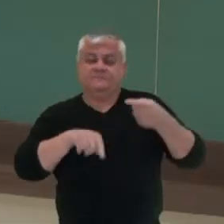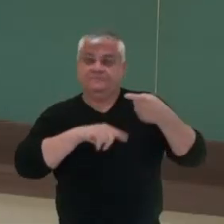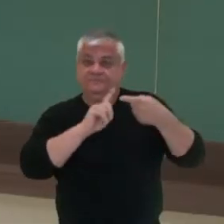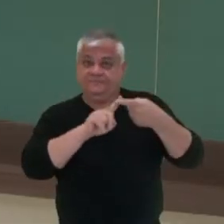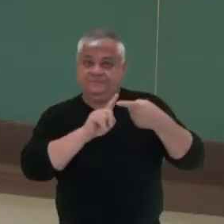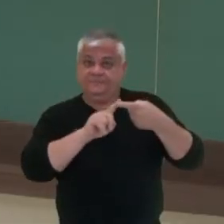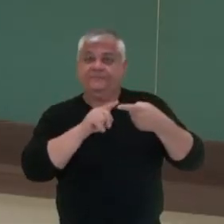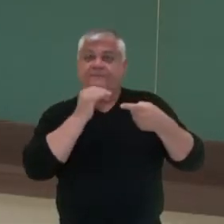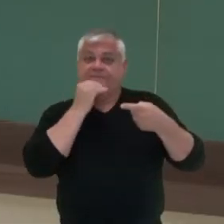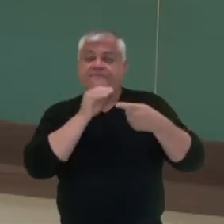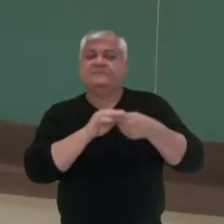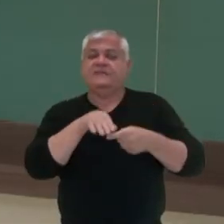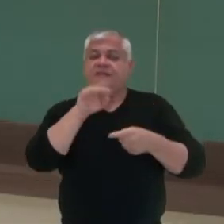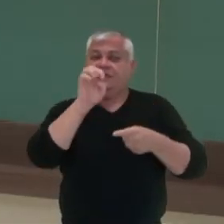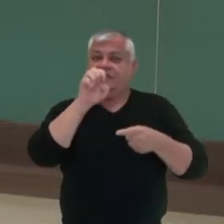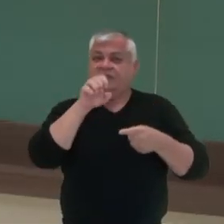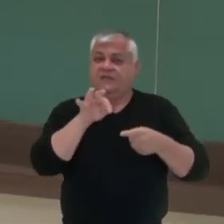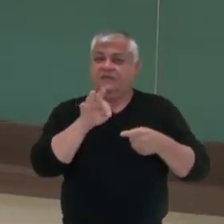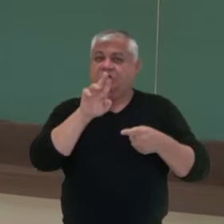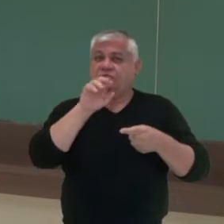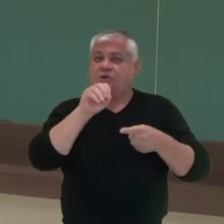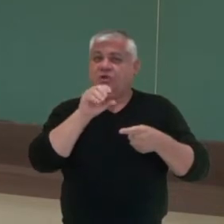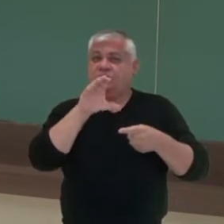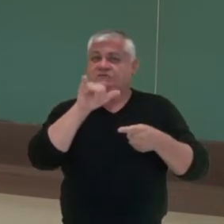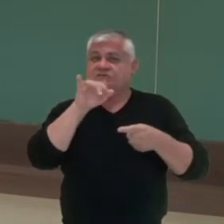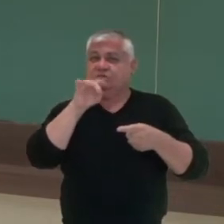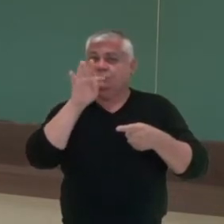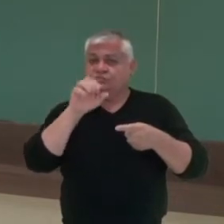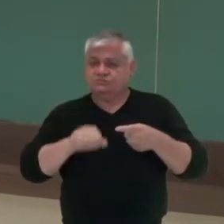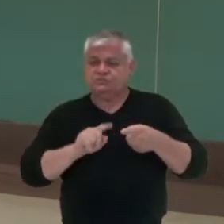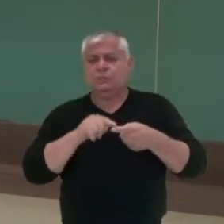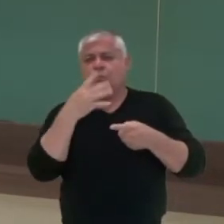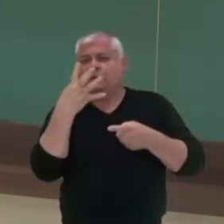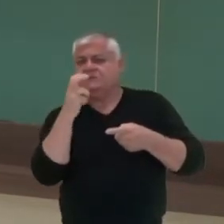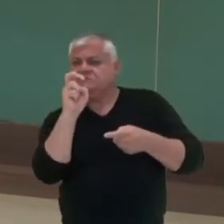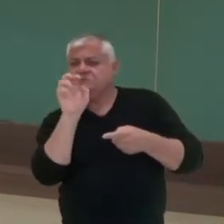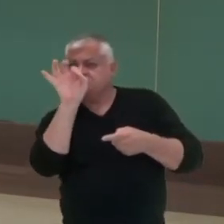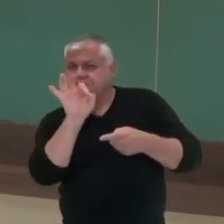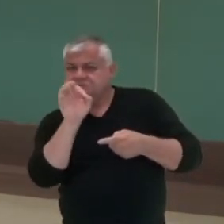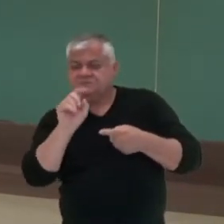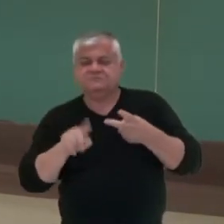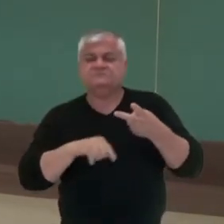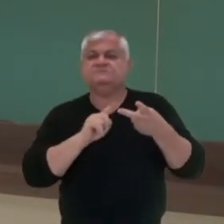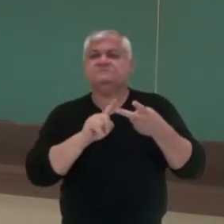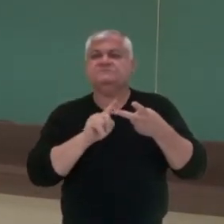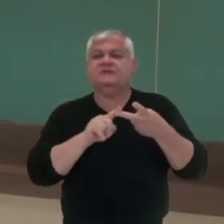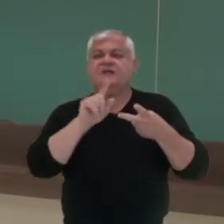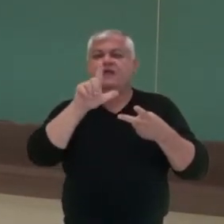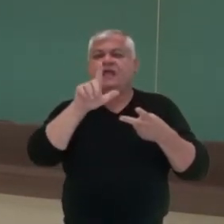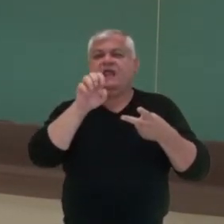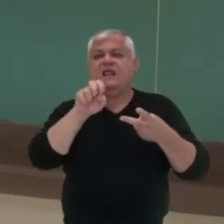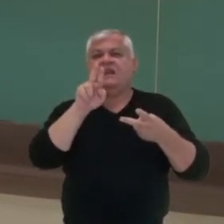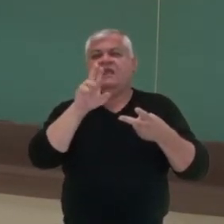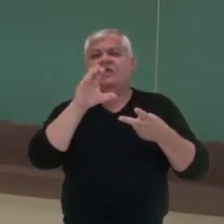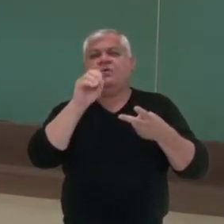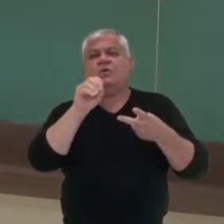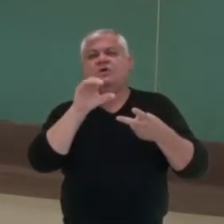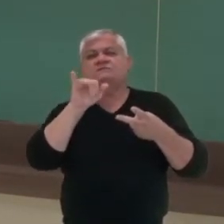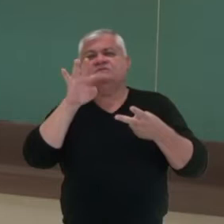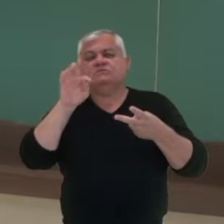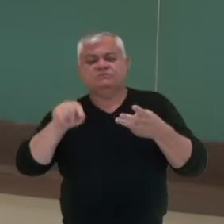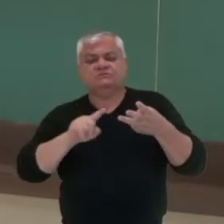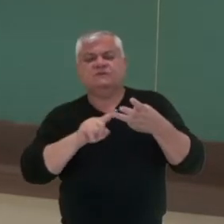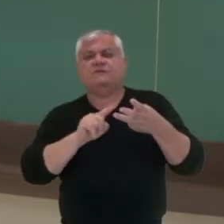Tem os eritrócitos, que são as hemácias, aproximadamente 45%. E os leucócitos e as plaquetas.